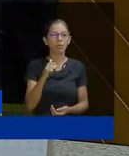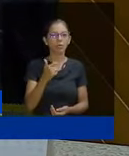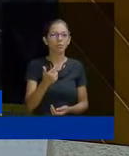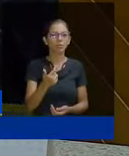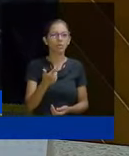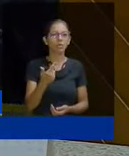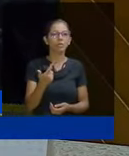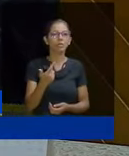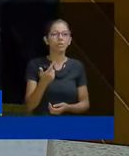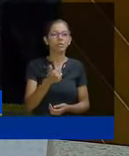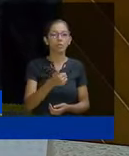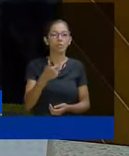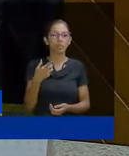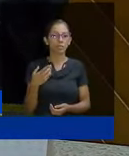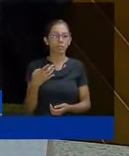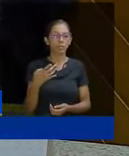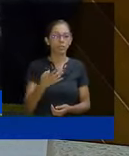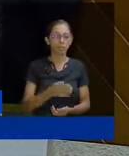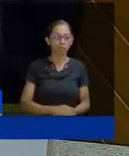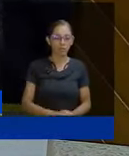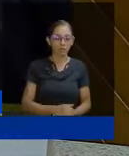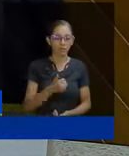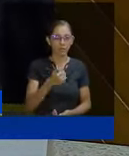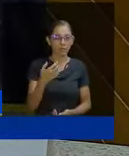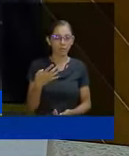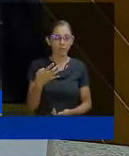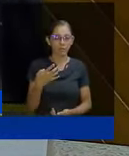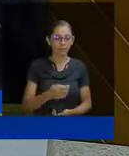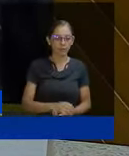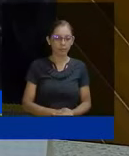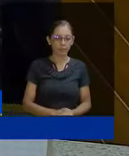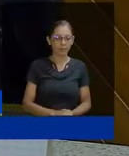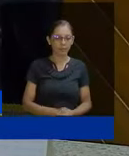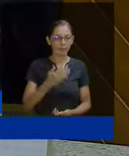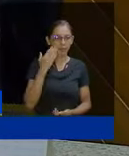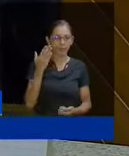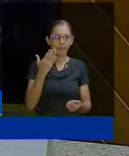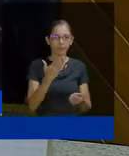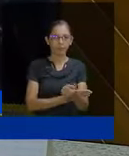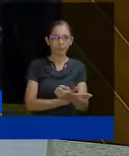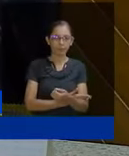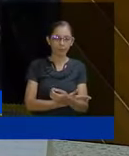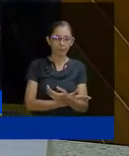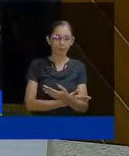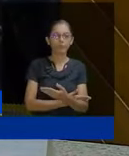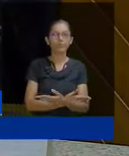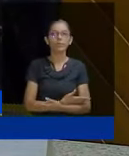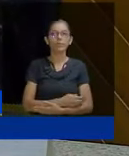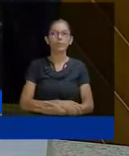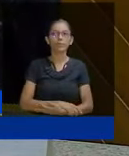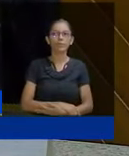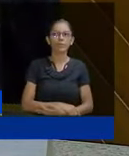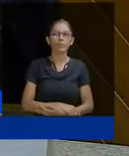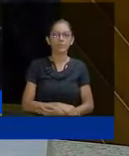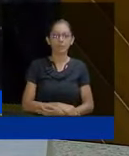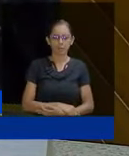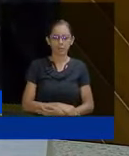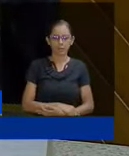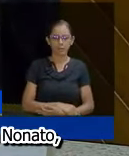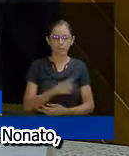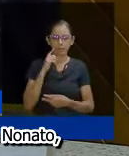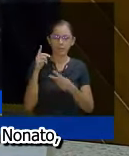estava à frente da pasta o senhor Bruno, quando da